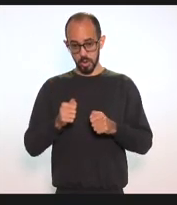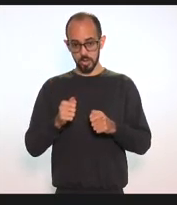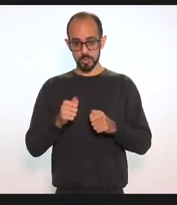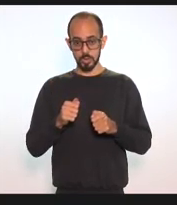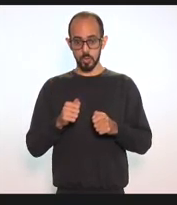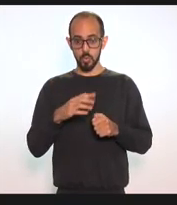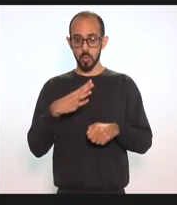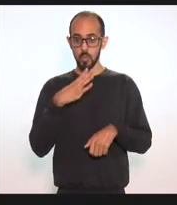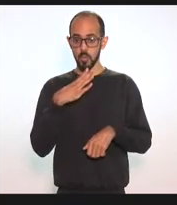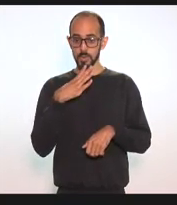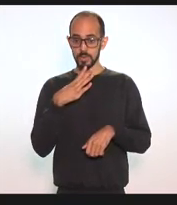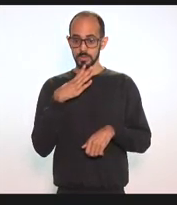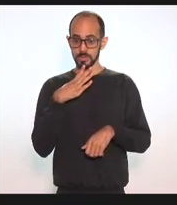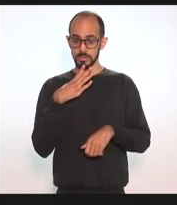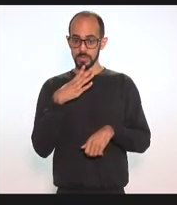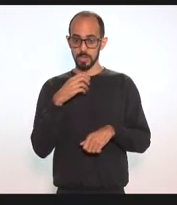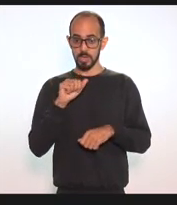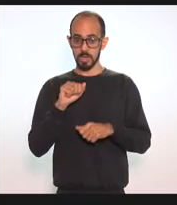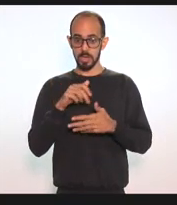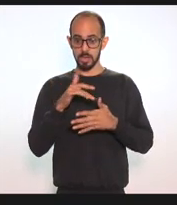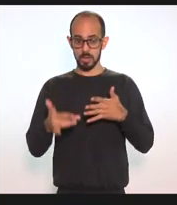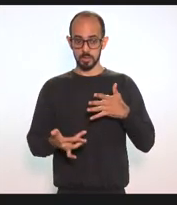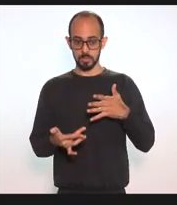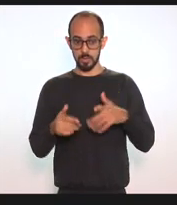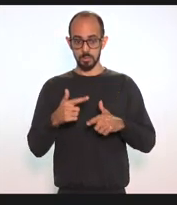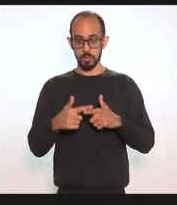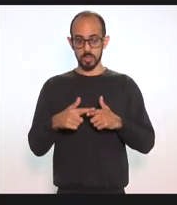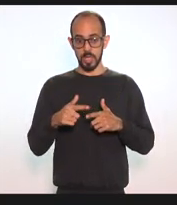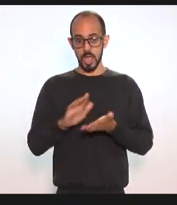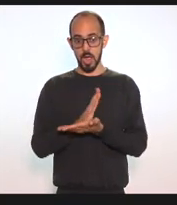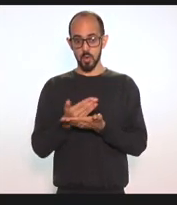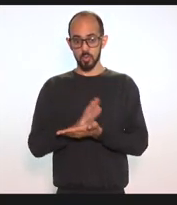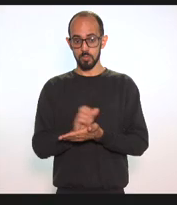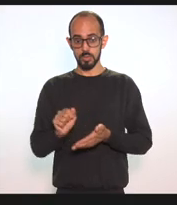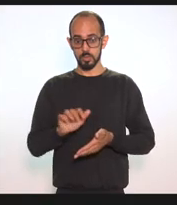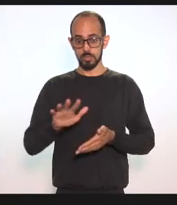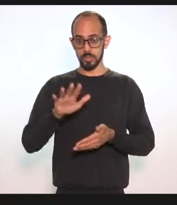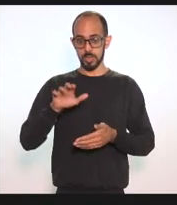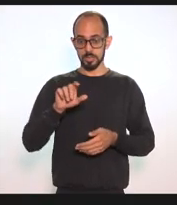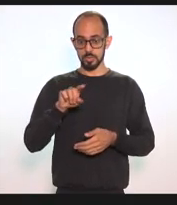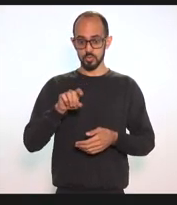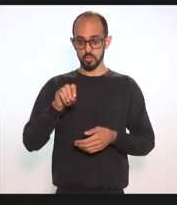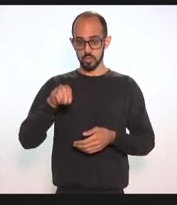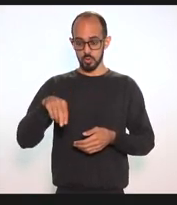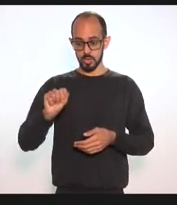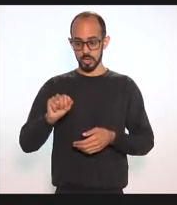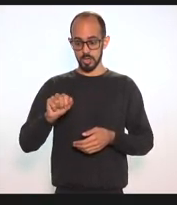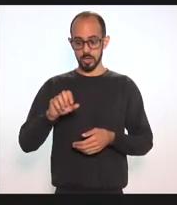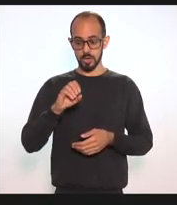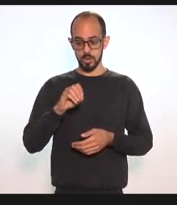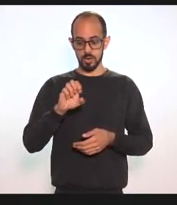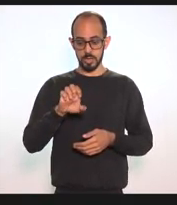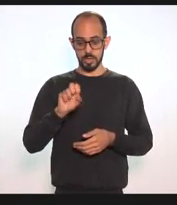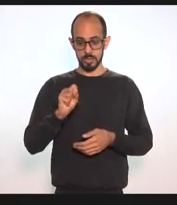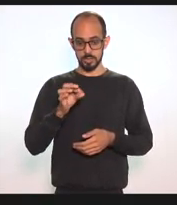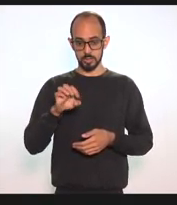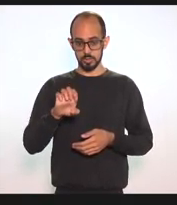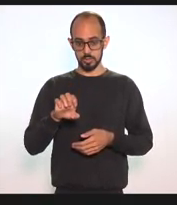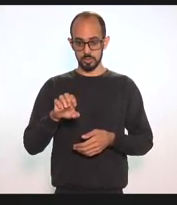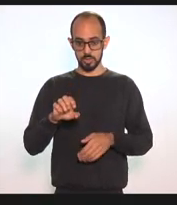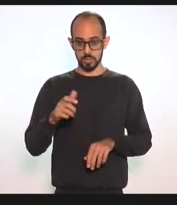ser o veículo? Porque tem muitas comunidades aqui da Zona Oeste que elas não são muito ligadas a esses aglomerados de comunidades